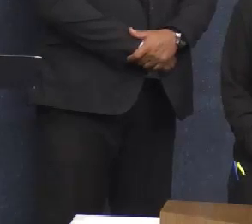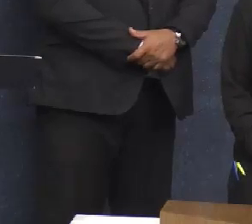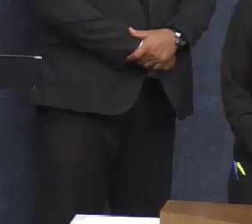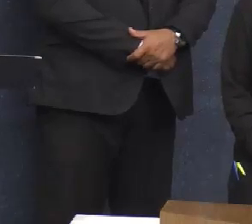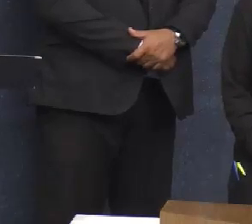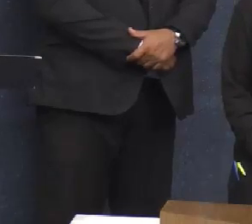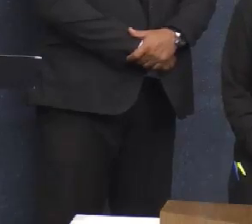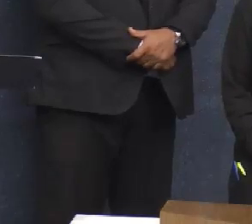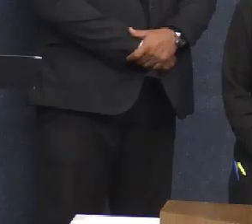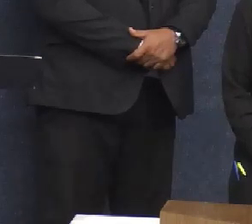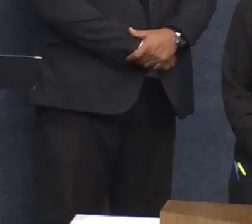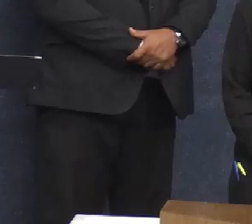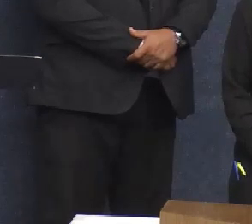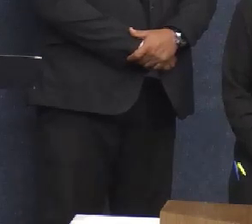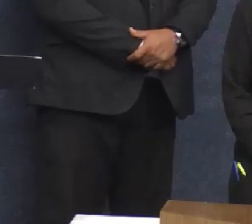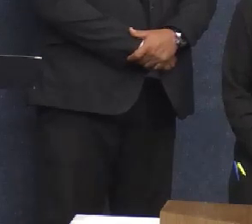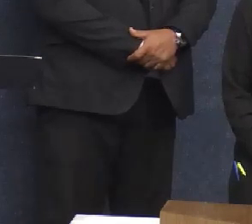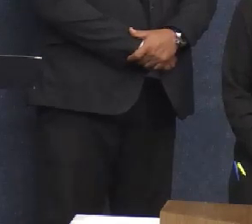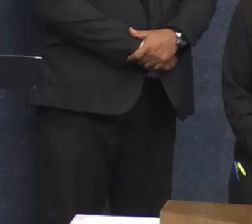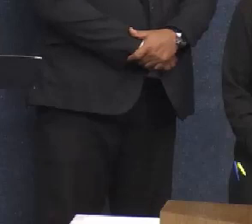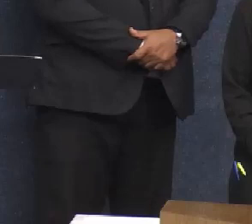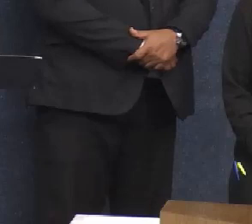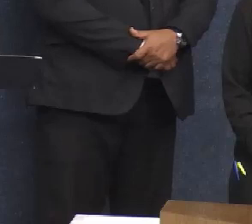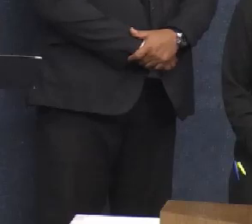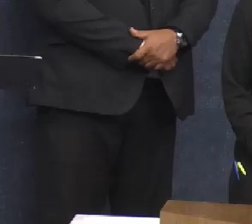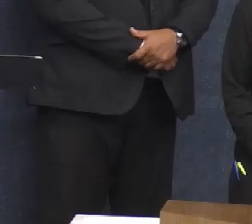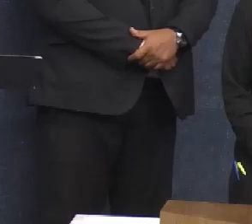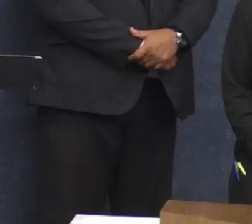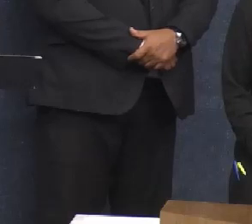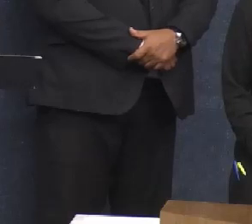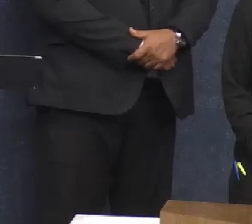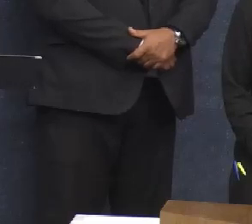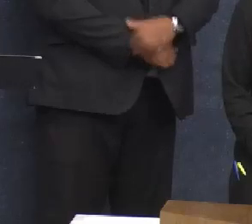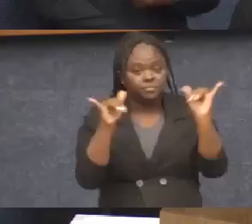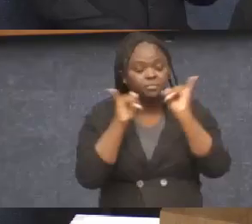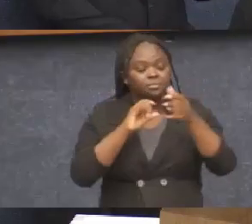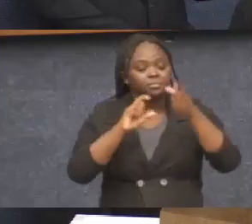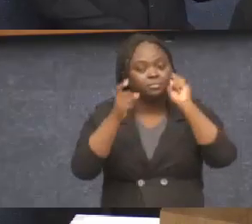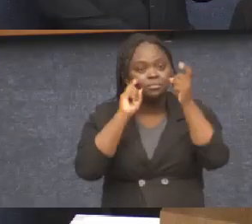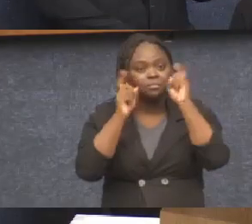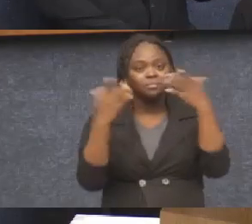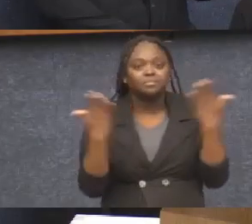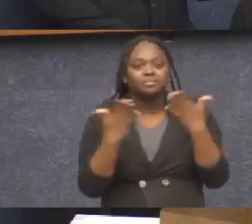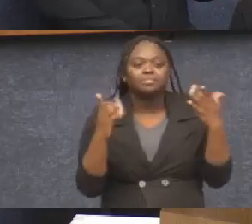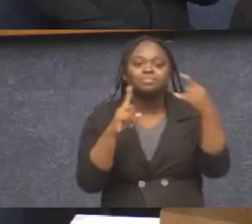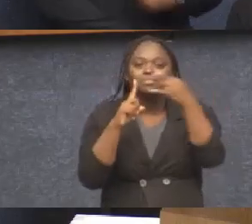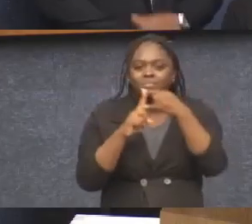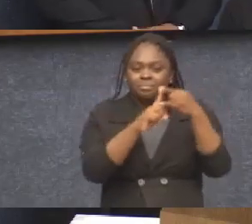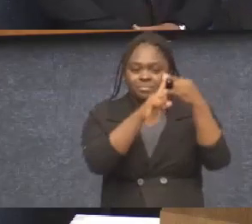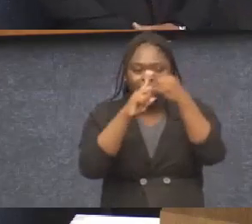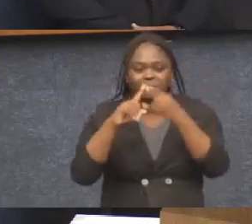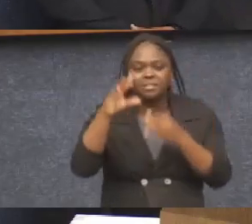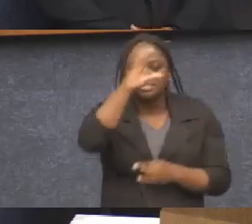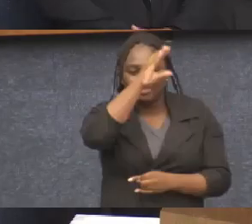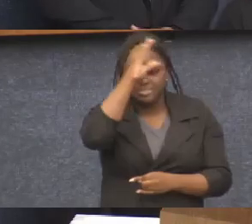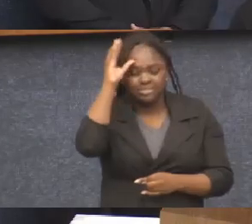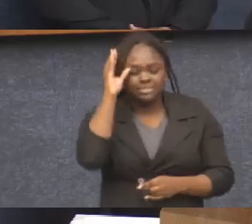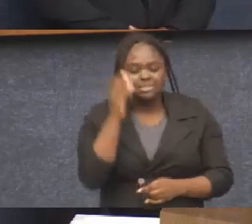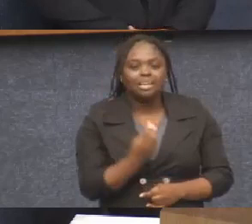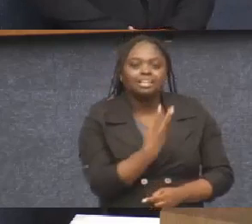Maninho Félix. Informamos que esta reunião está sendo transmitida ao vivo no portal da